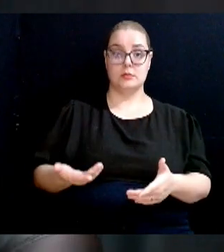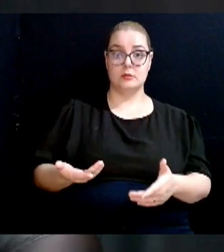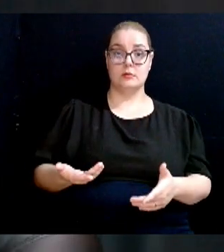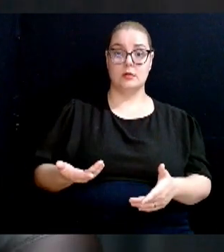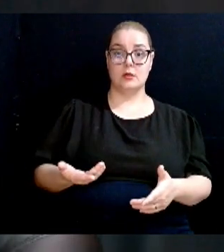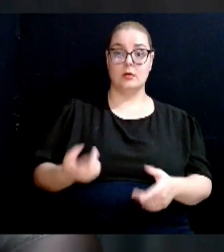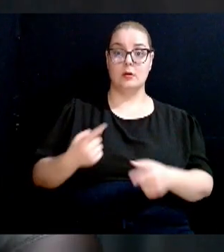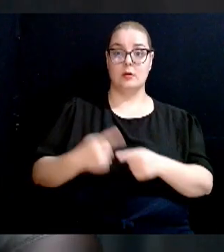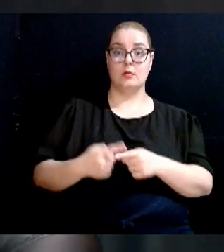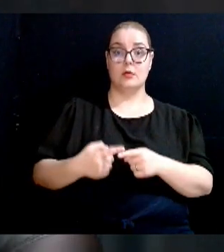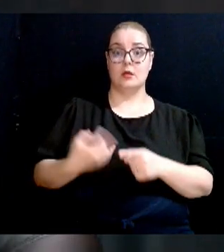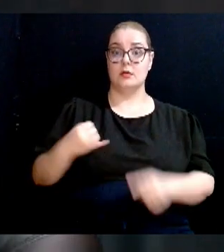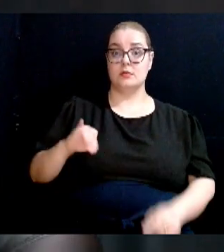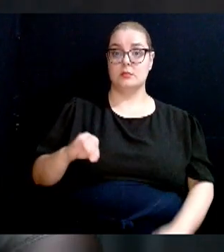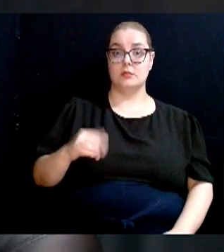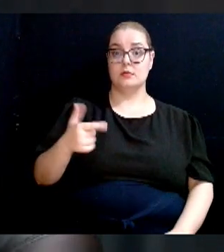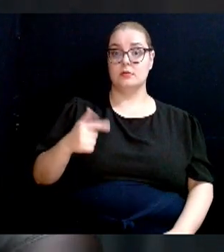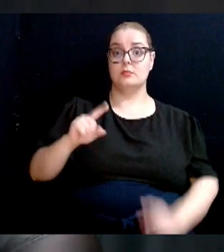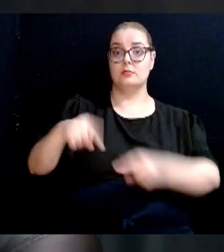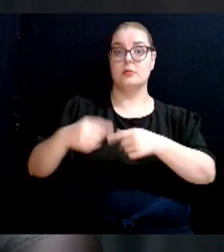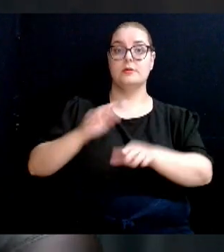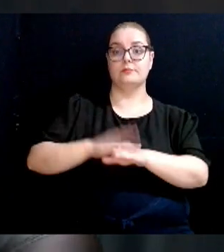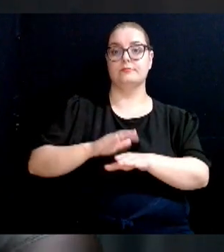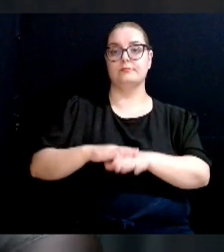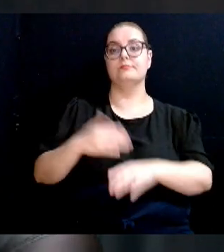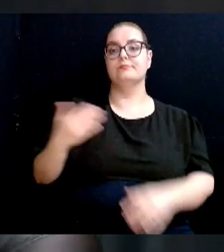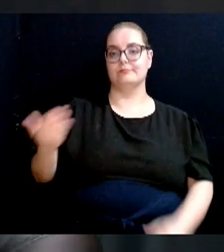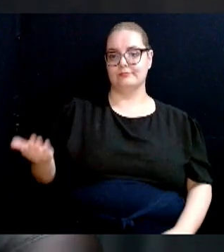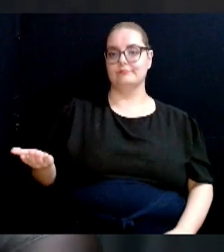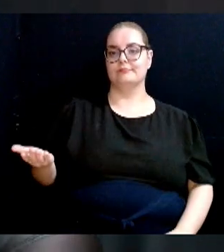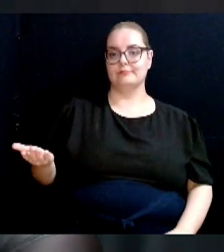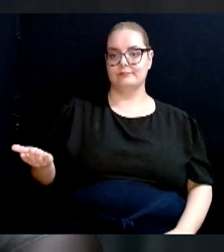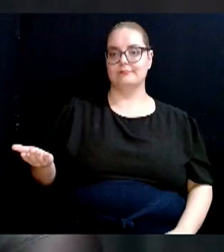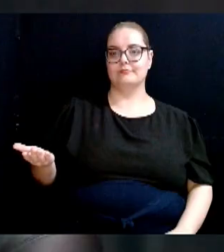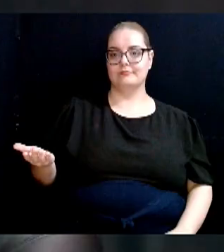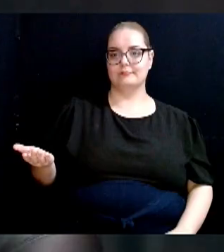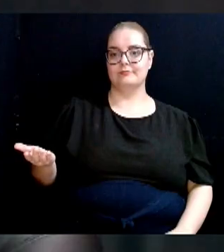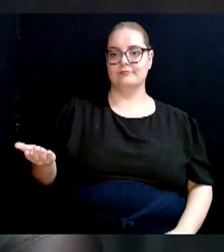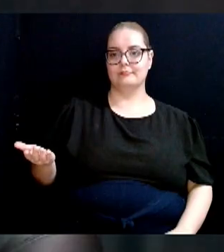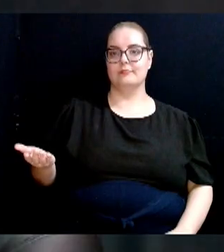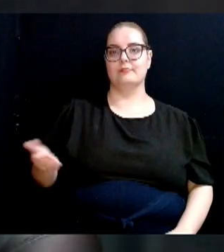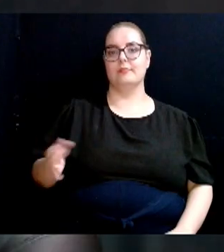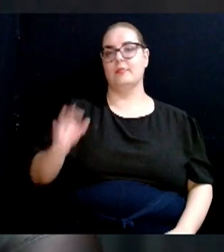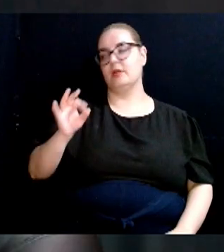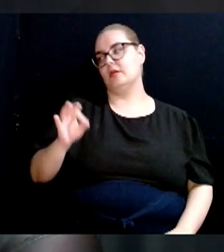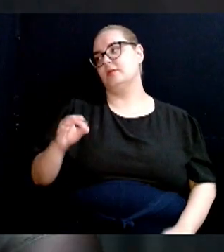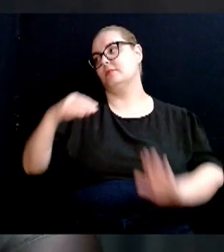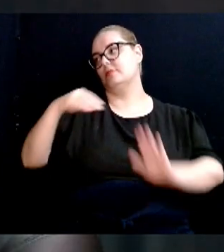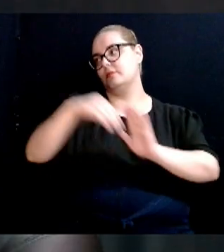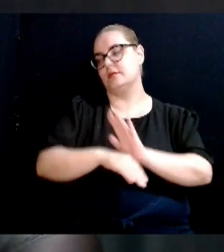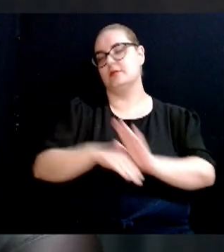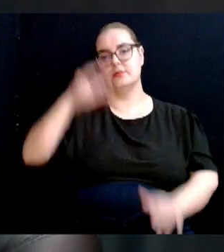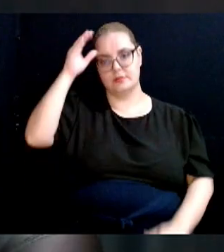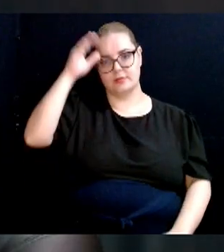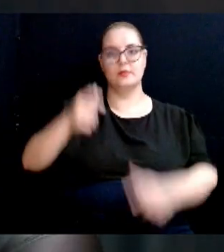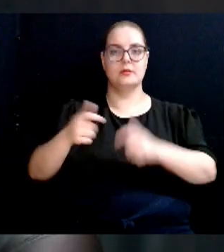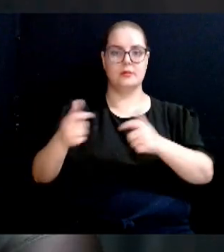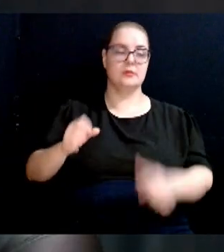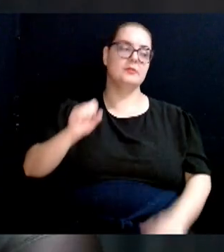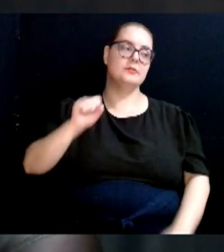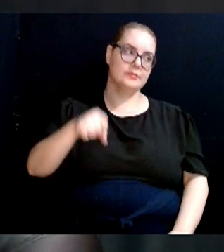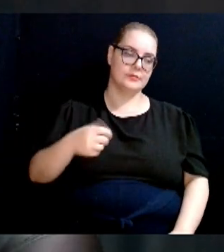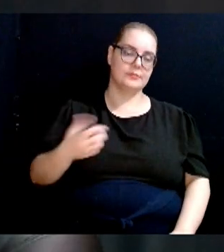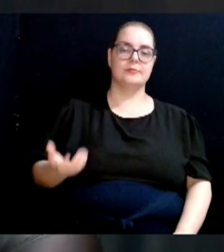tiver uma outra atividade, as chances de ter um declínio cognitivo é muito grande, né, Andressa? Exatamente. Então, tem que pensar em